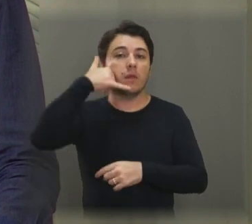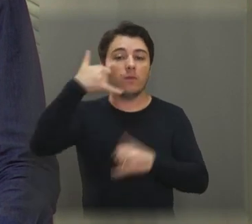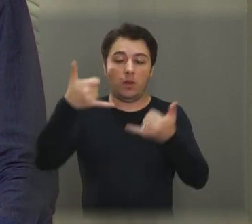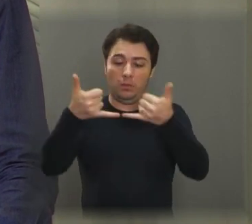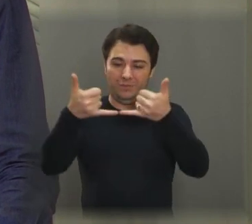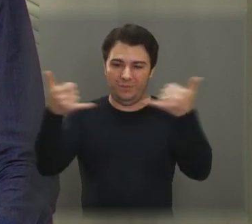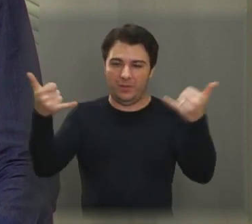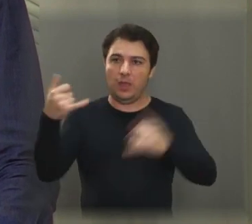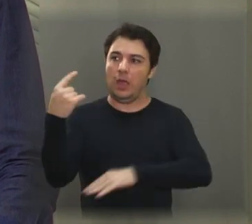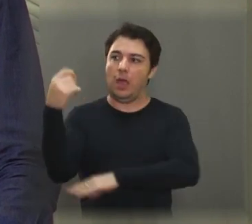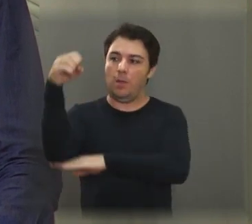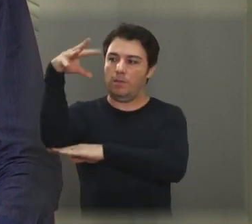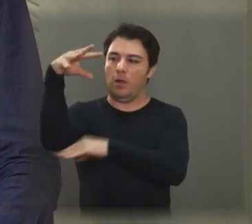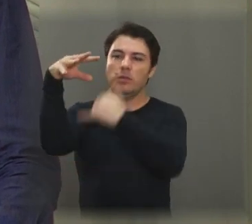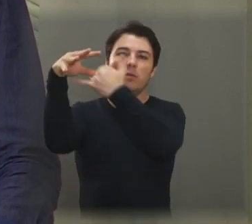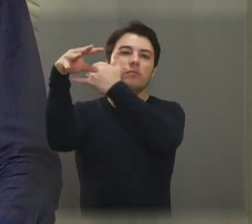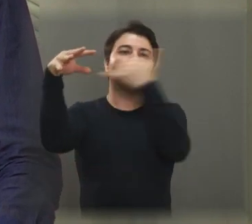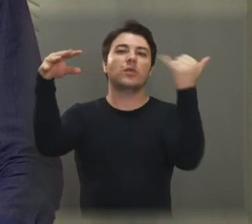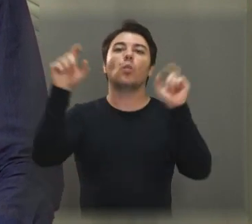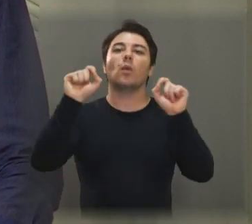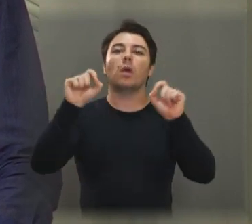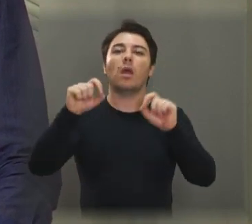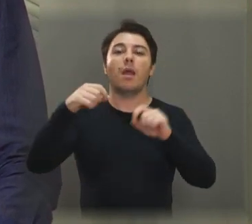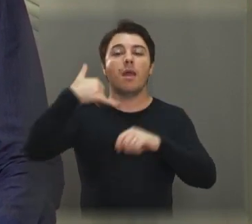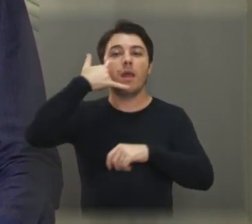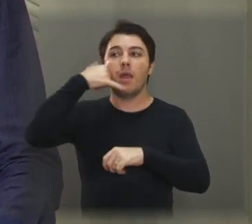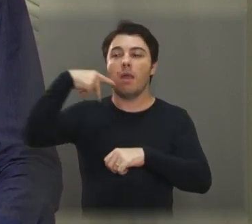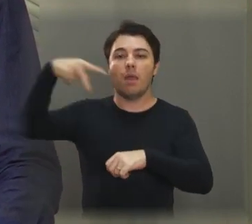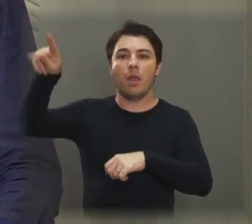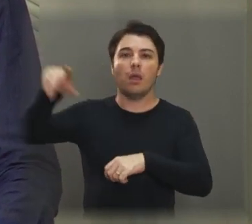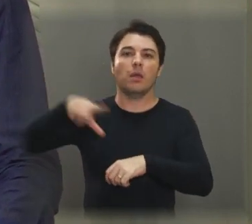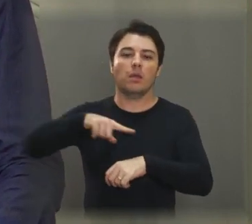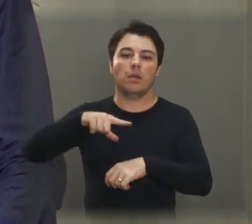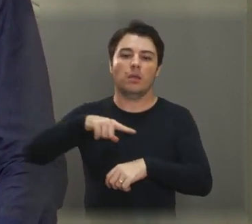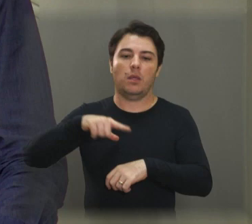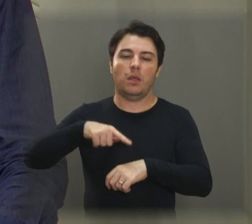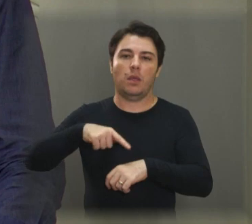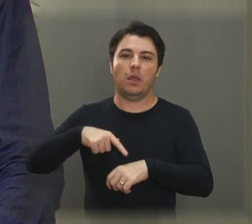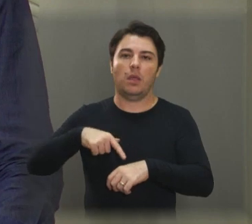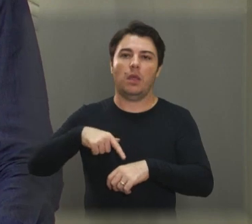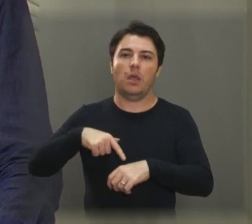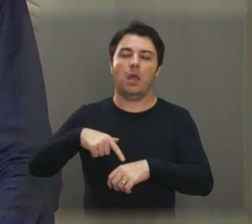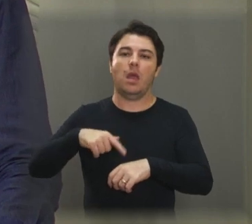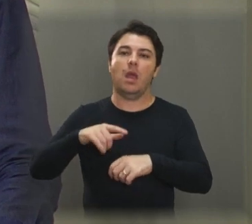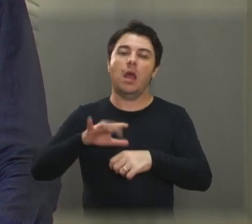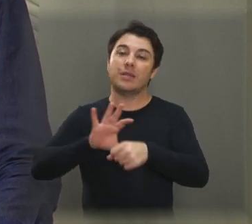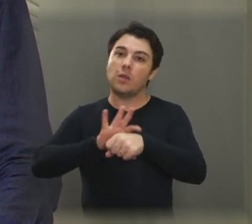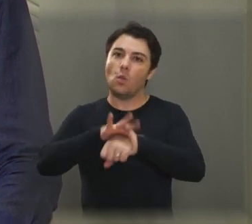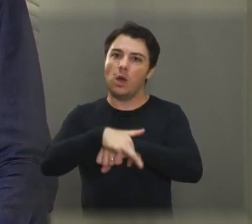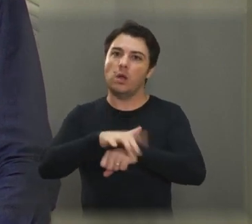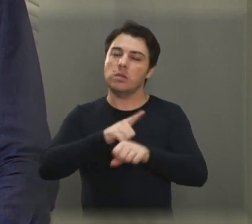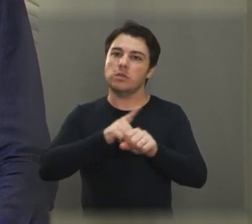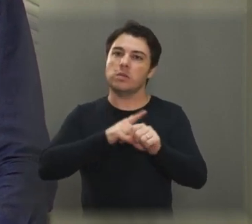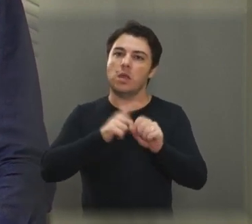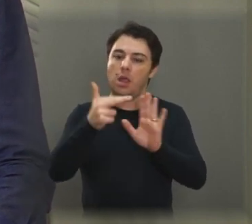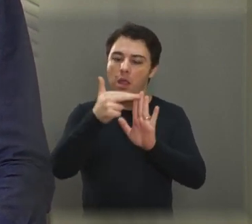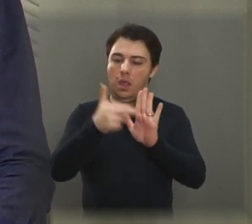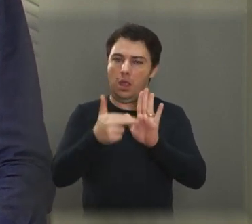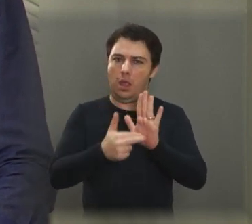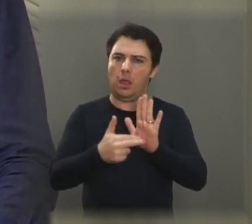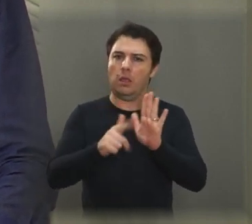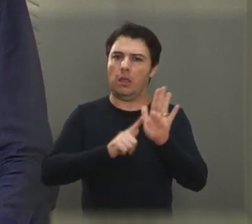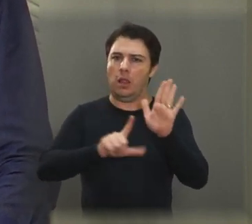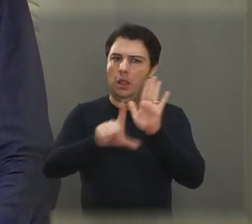finalizar Os questionamentos da minha responsabilidade é a rede telefonia ela tem que ser obedecido a altura de segurança existe uma Norma e uma